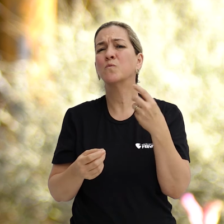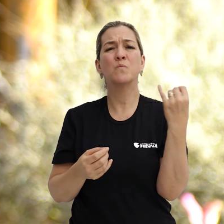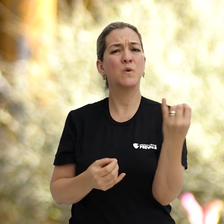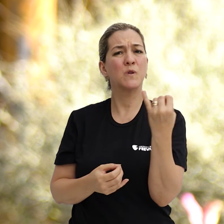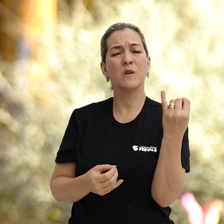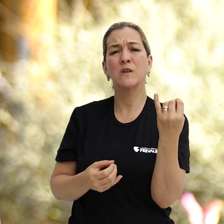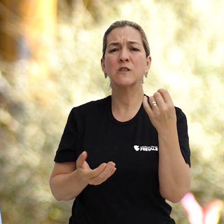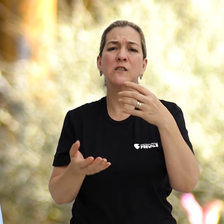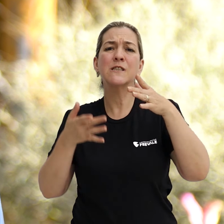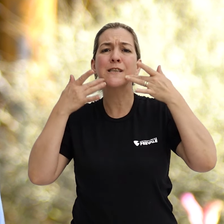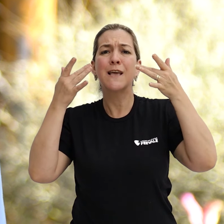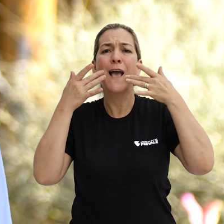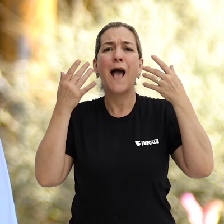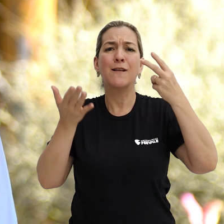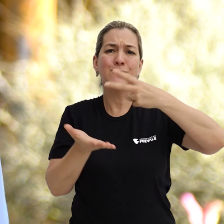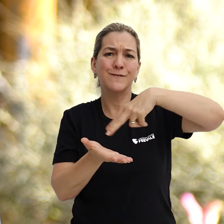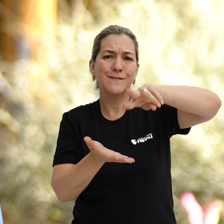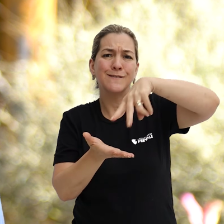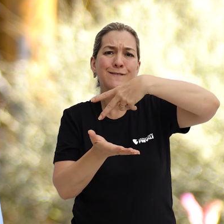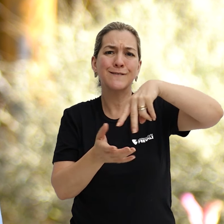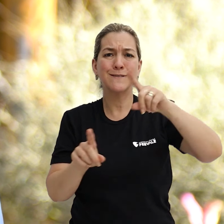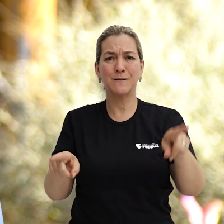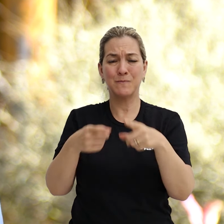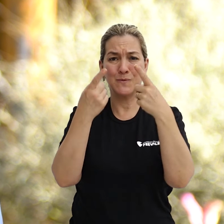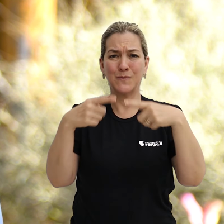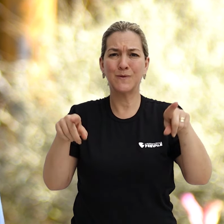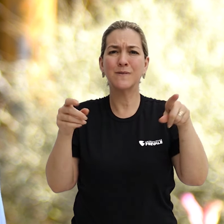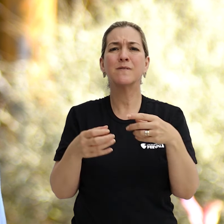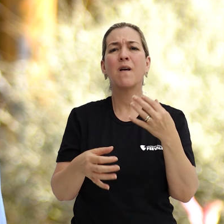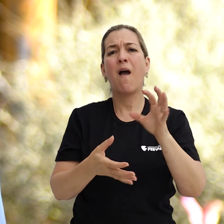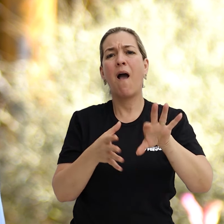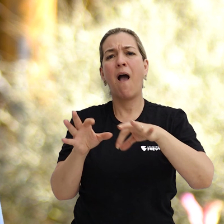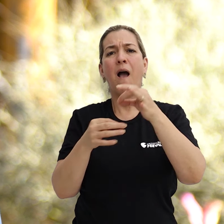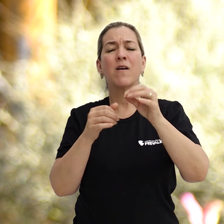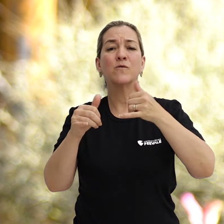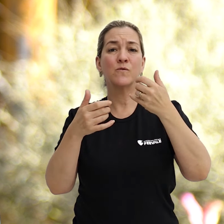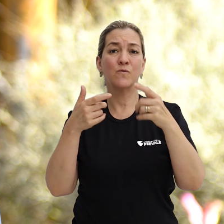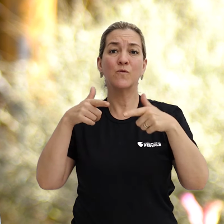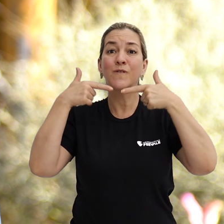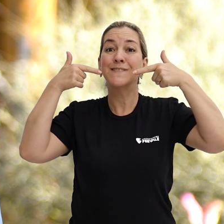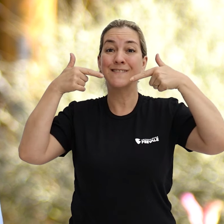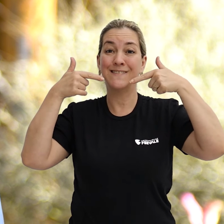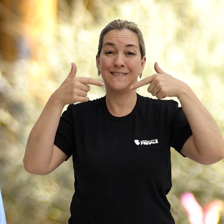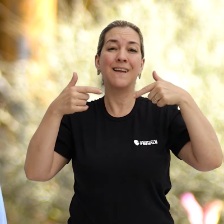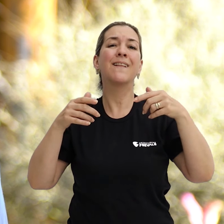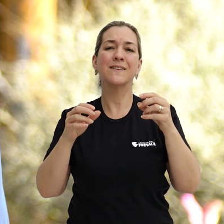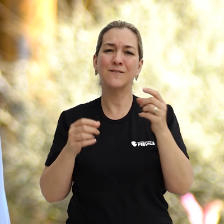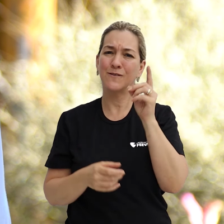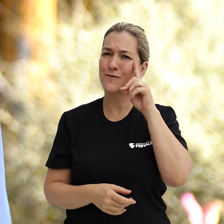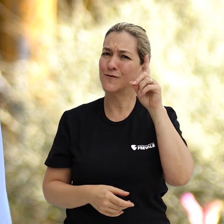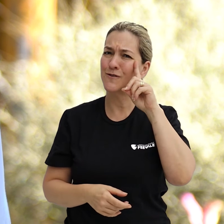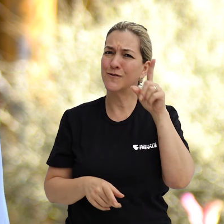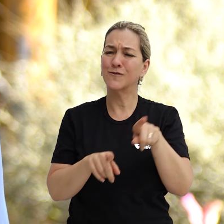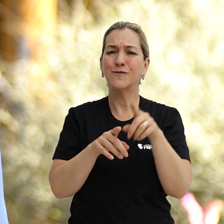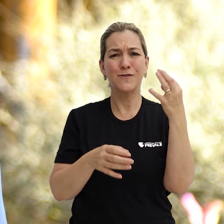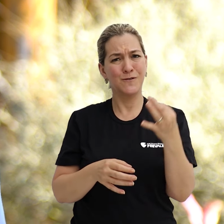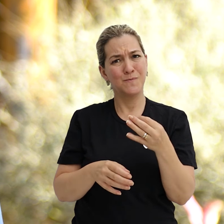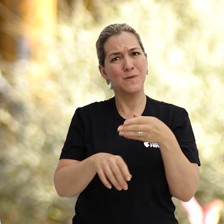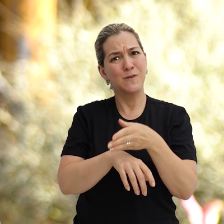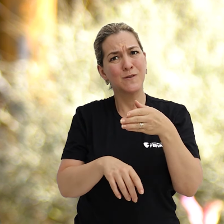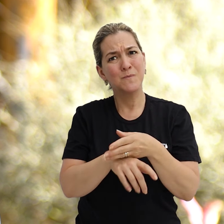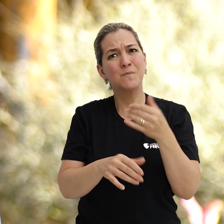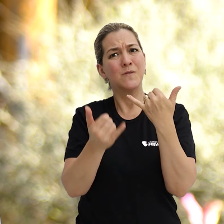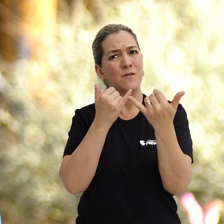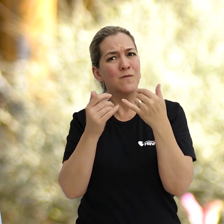dança e música. Isso alimenta a alma, diverte o nosso dia a dia e, com certeza, para as pessoas que participam